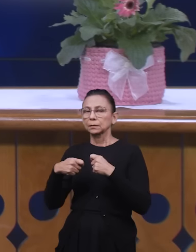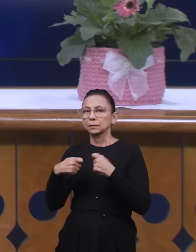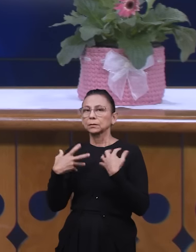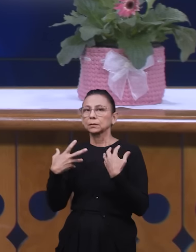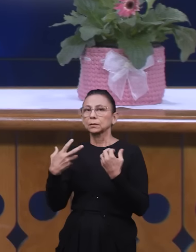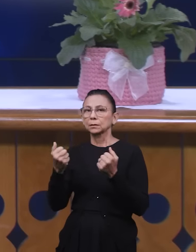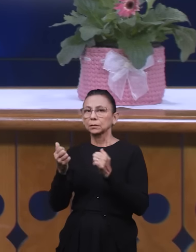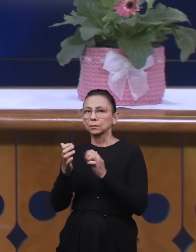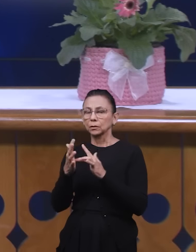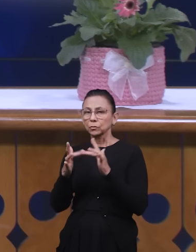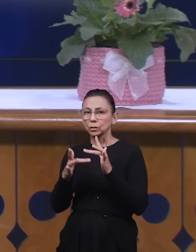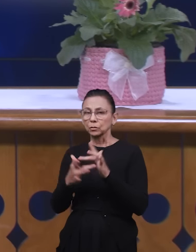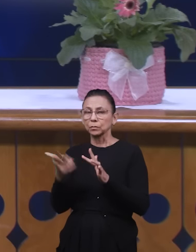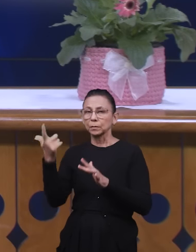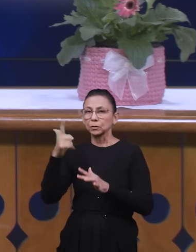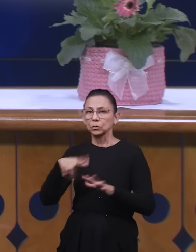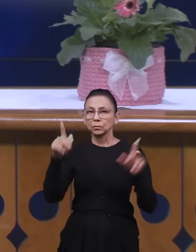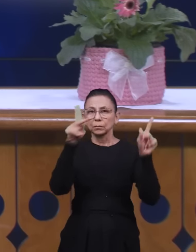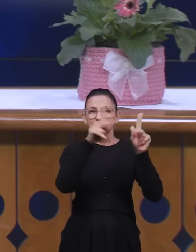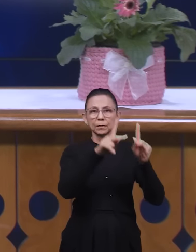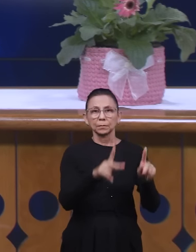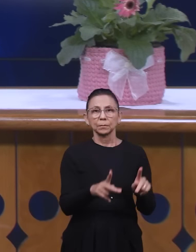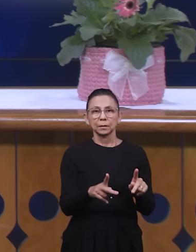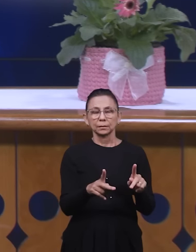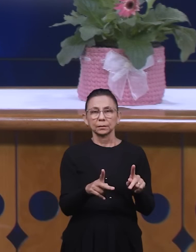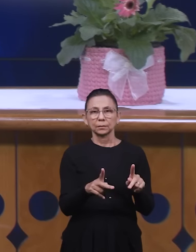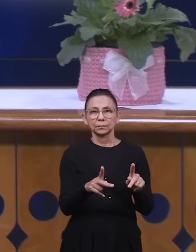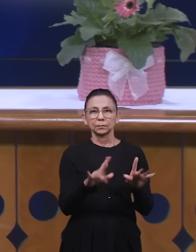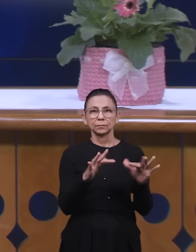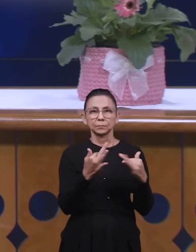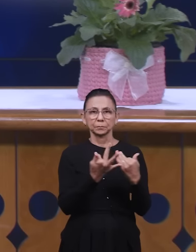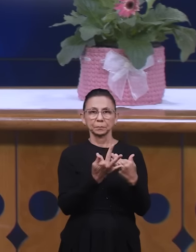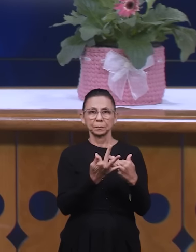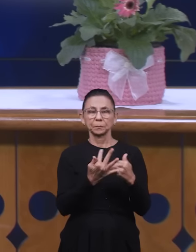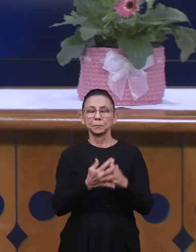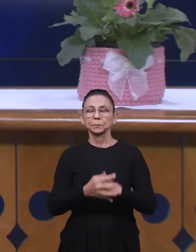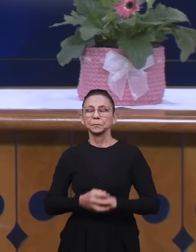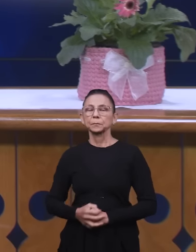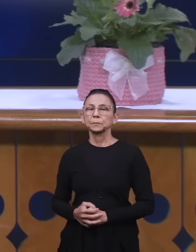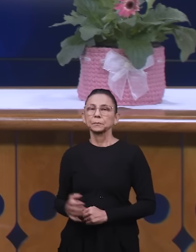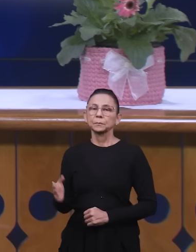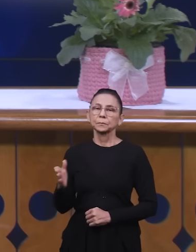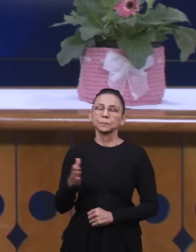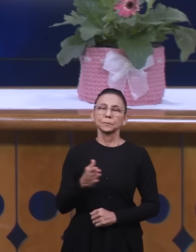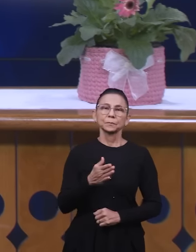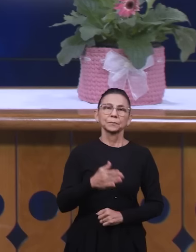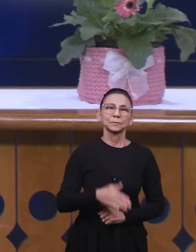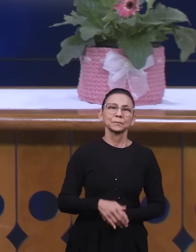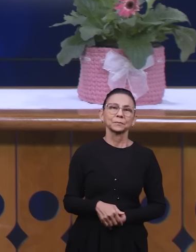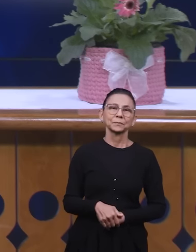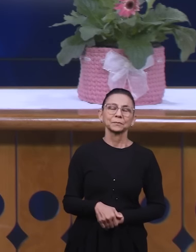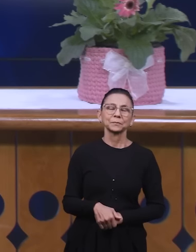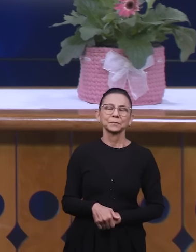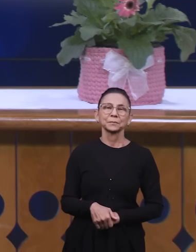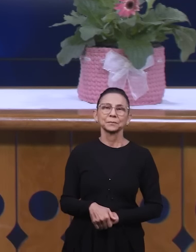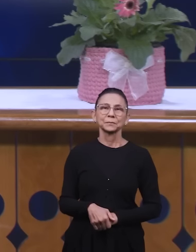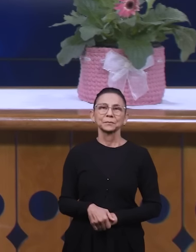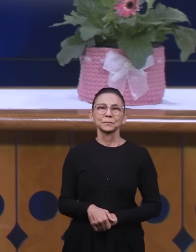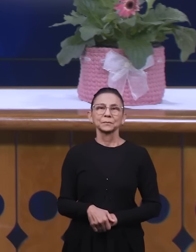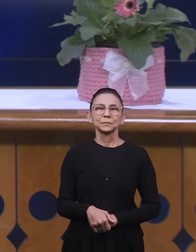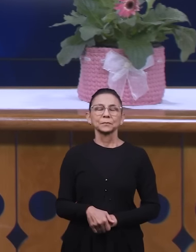Glória a Jesus. Muito bom é ouvir a voz do Senhor. Nesta hora nós vamos